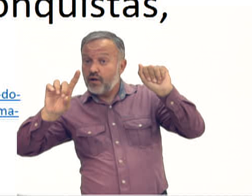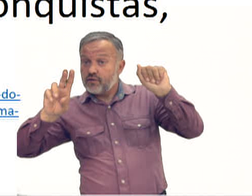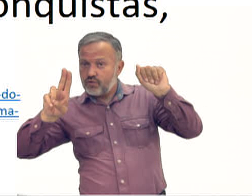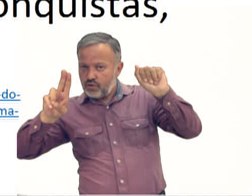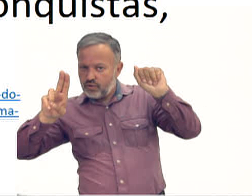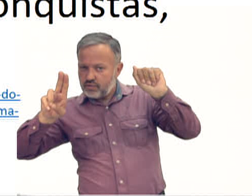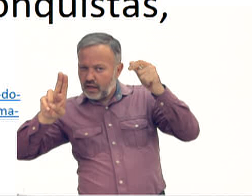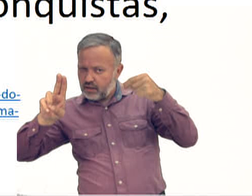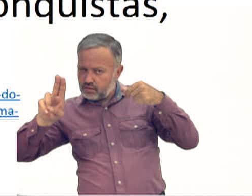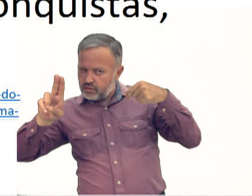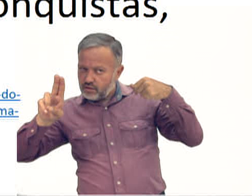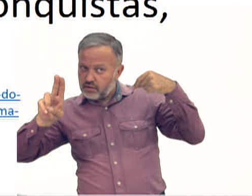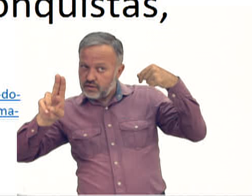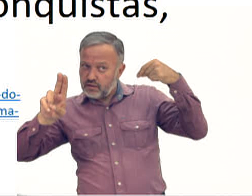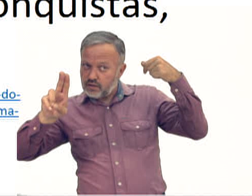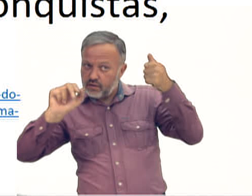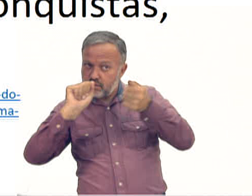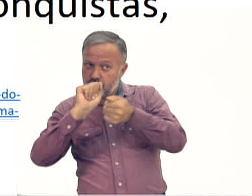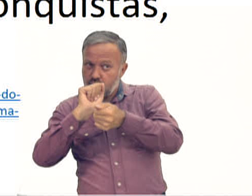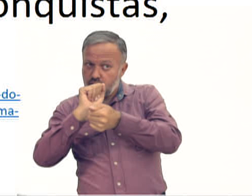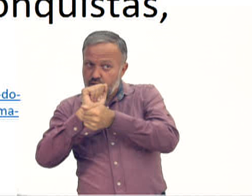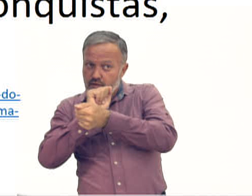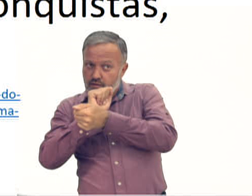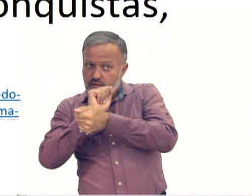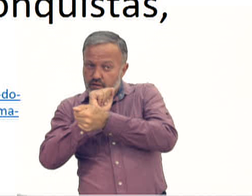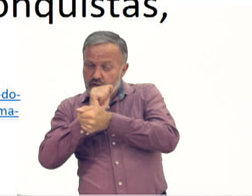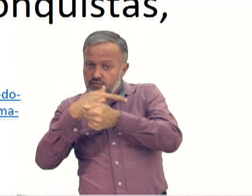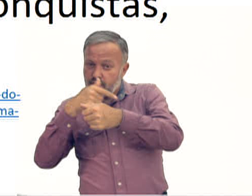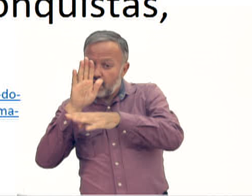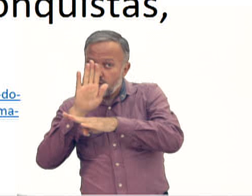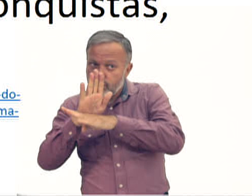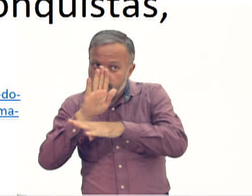Ele contou que foi ajudado por Egiocô.